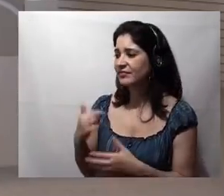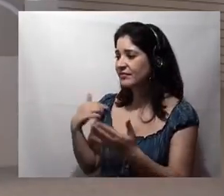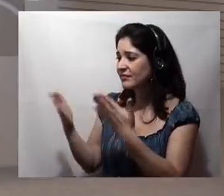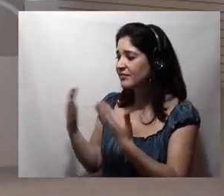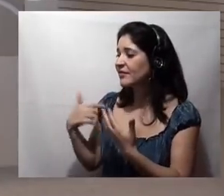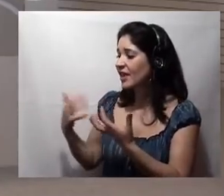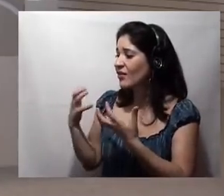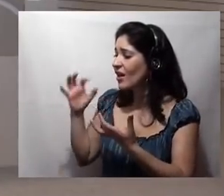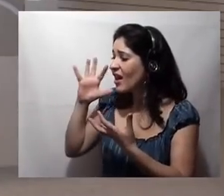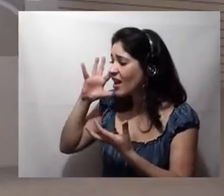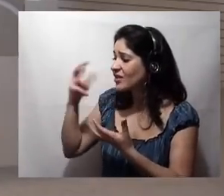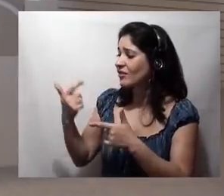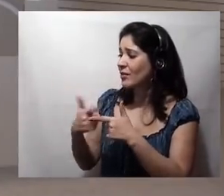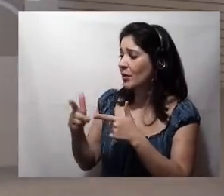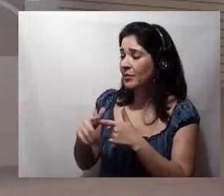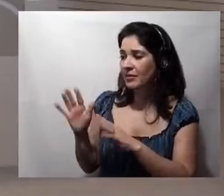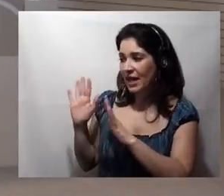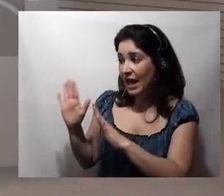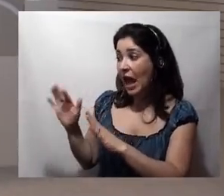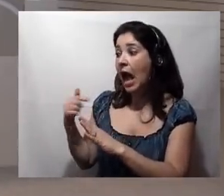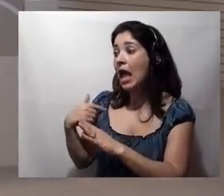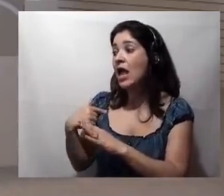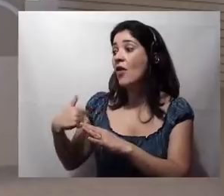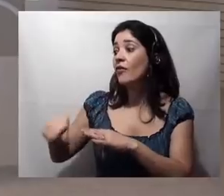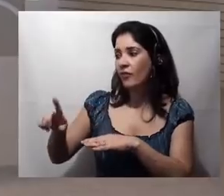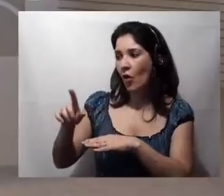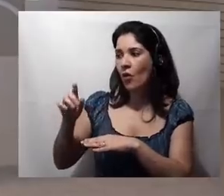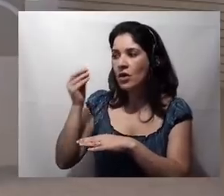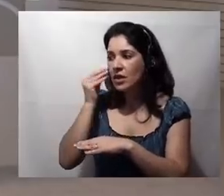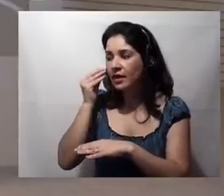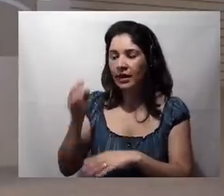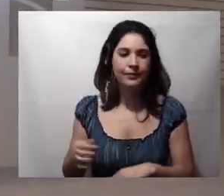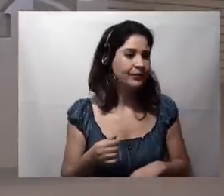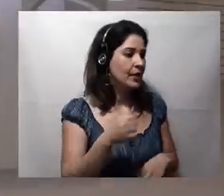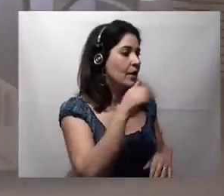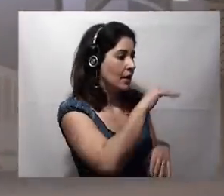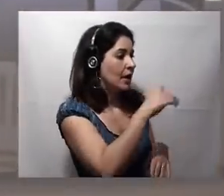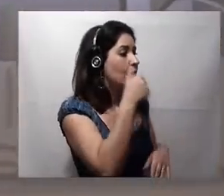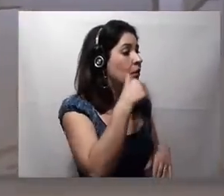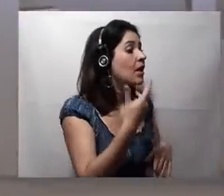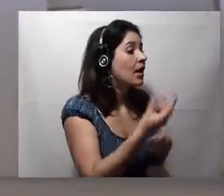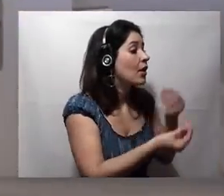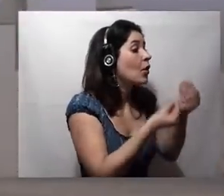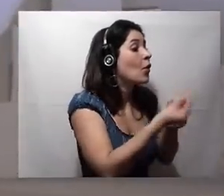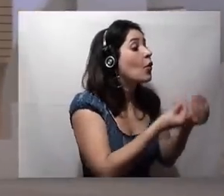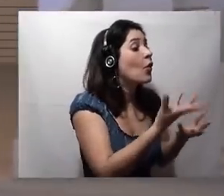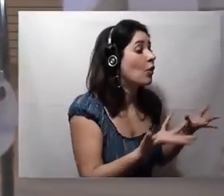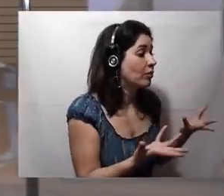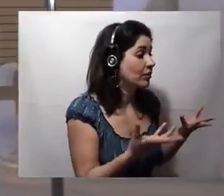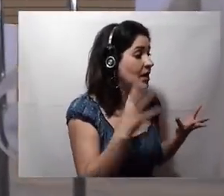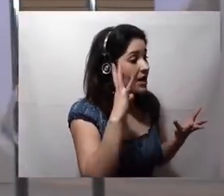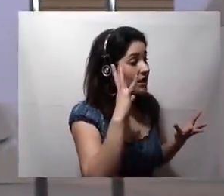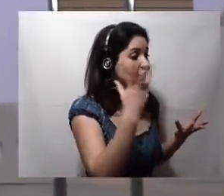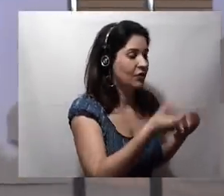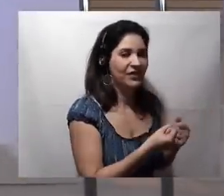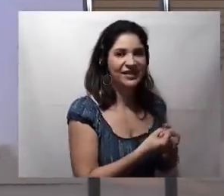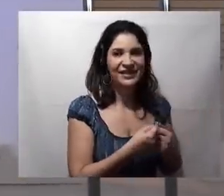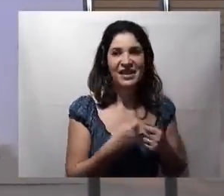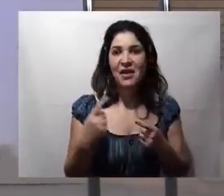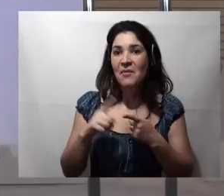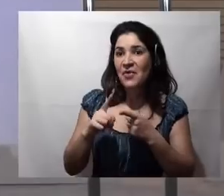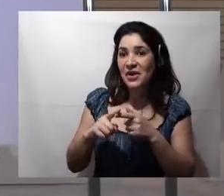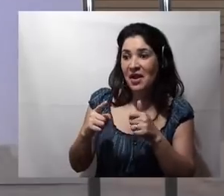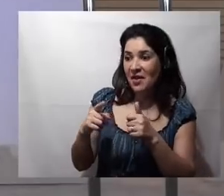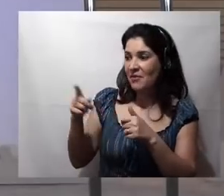fala assim eu preciso pensar não é tem que perguntar a mulher dele e toda vez aí toda vez que vamos casado falou preciso pensar é para você não